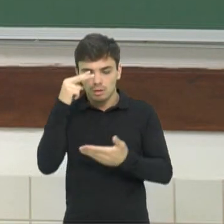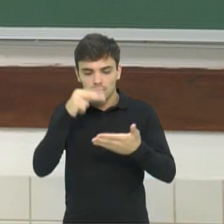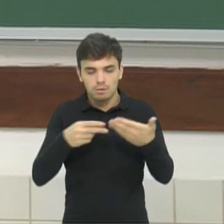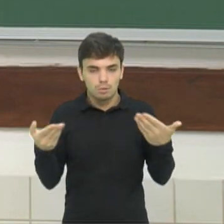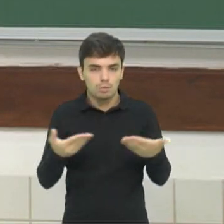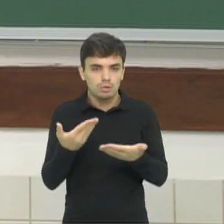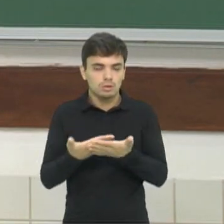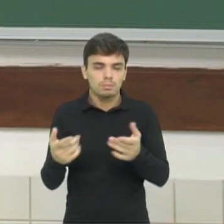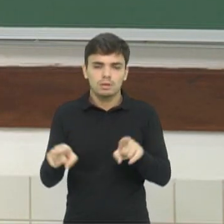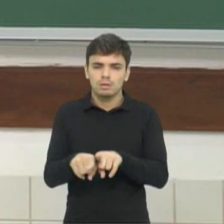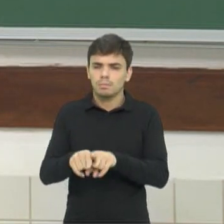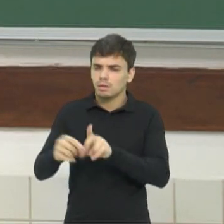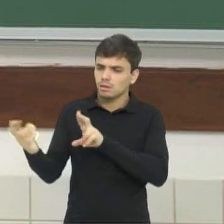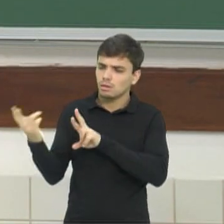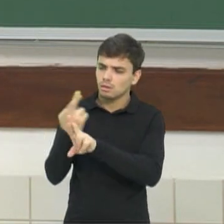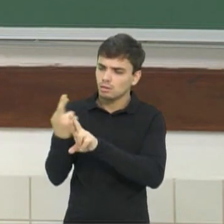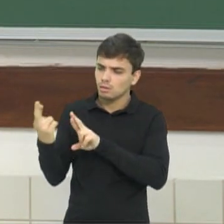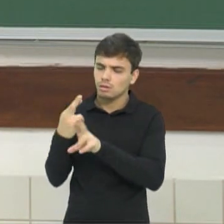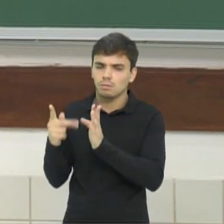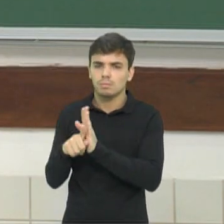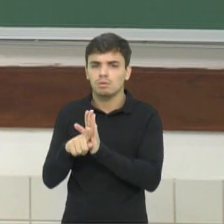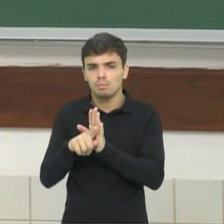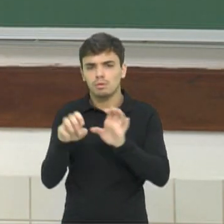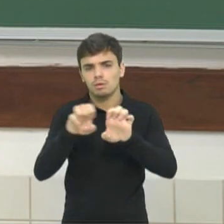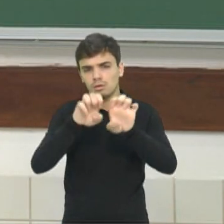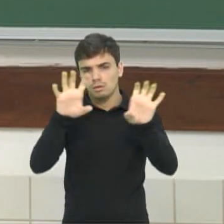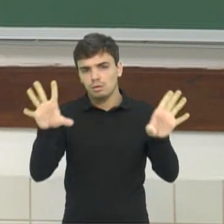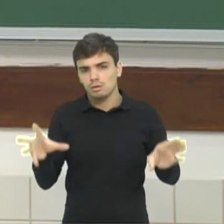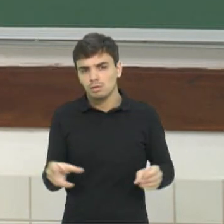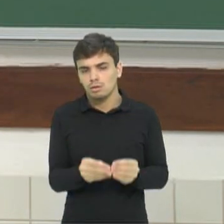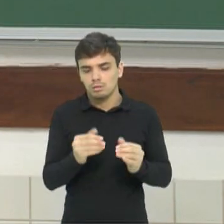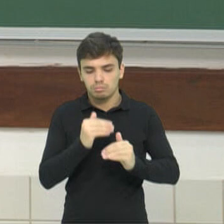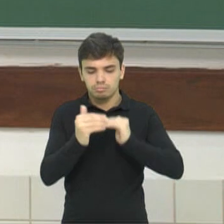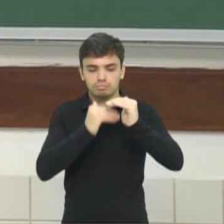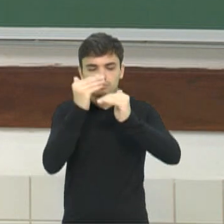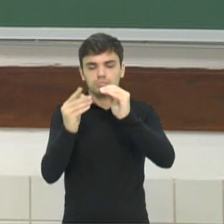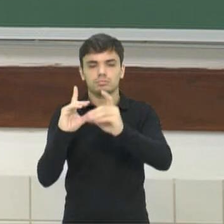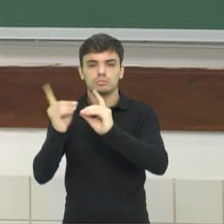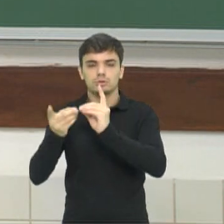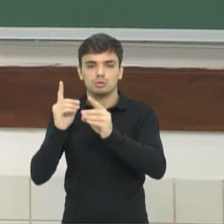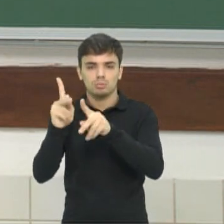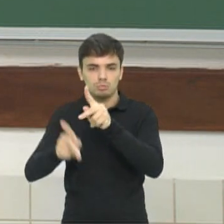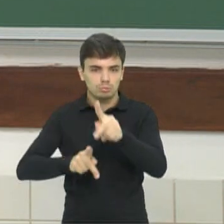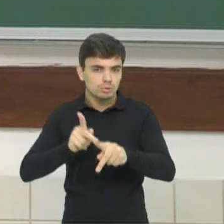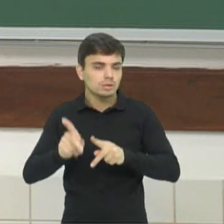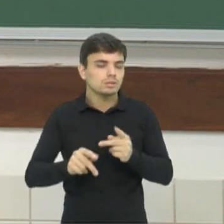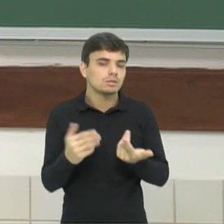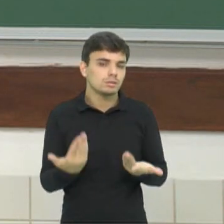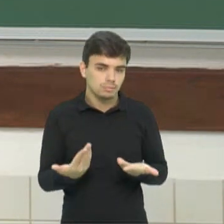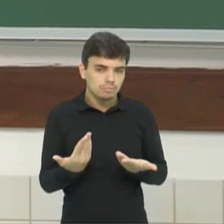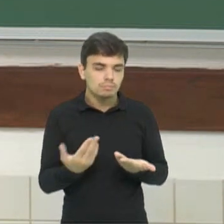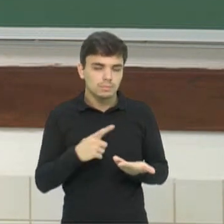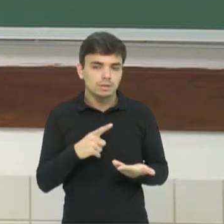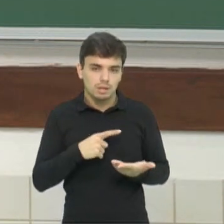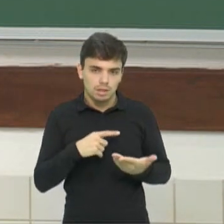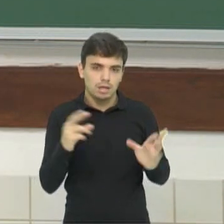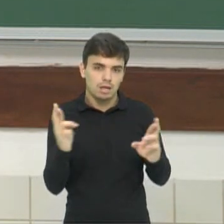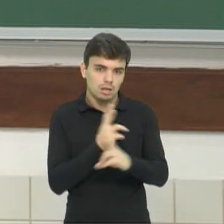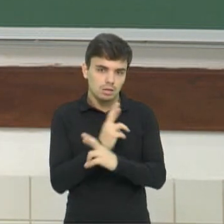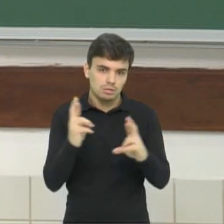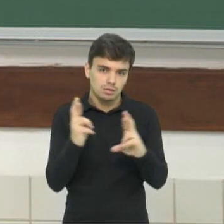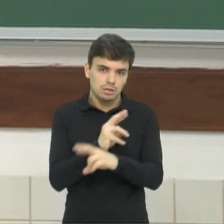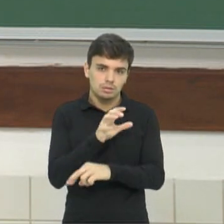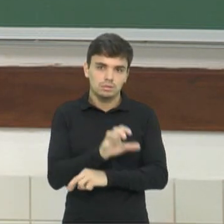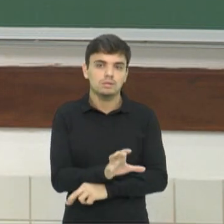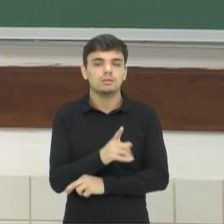aí relações ecológicas, está vendo sucessão ecológica, dinâmica populacional e tudo isso que a gente está falando tem a ver, né? Tem as